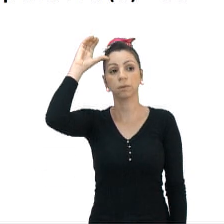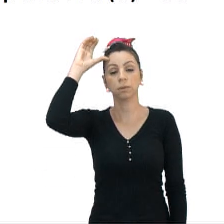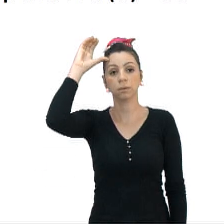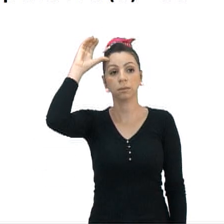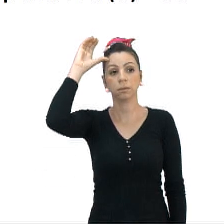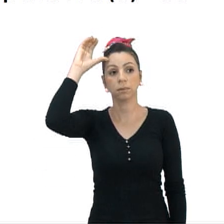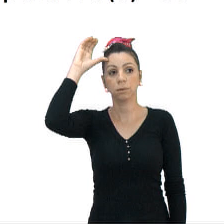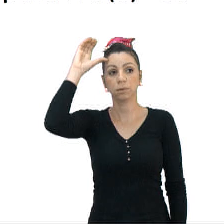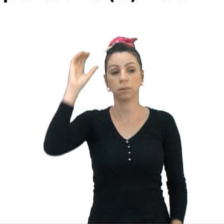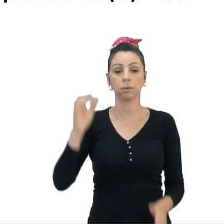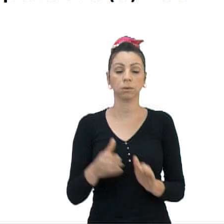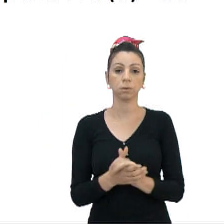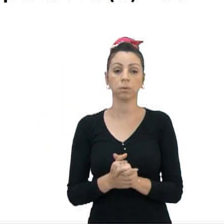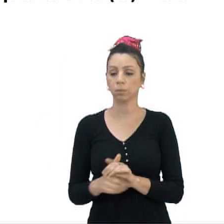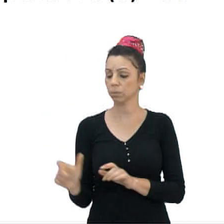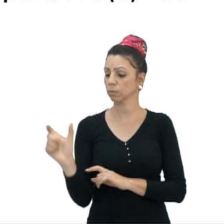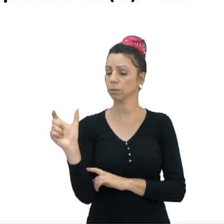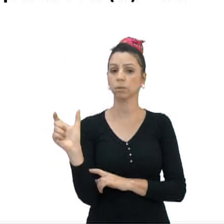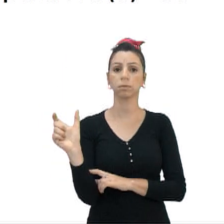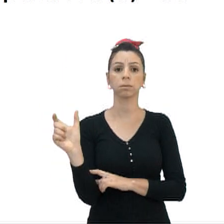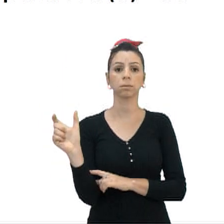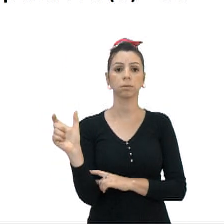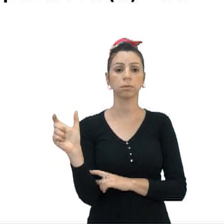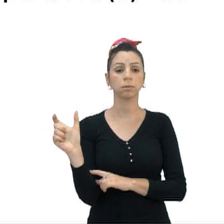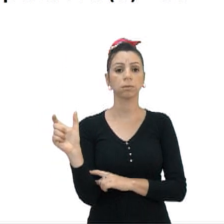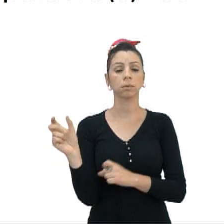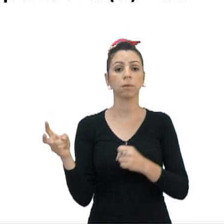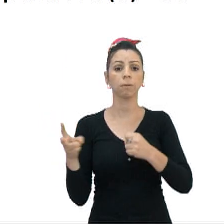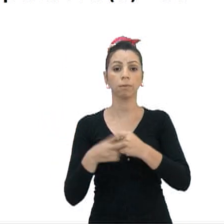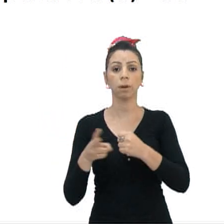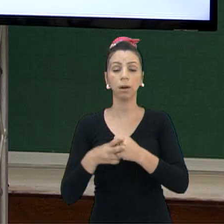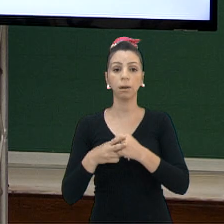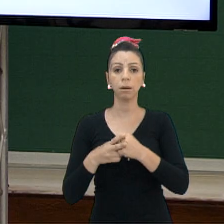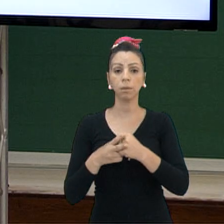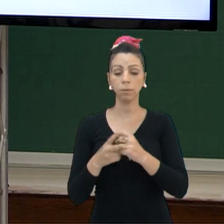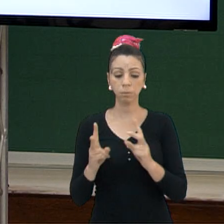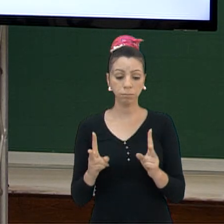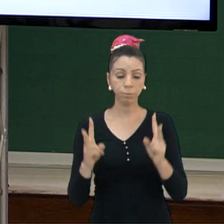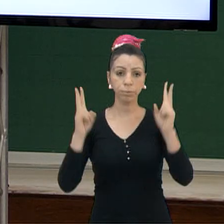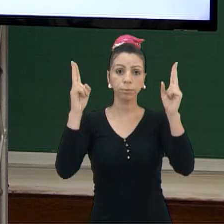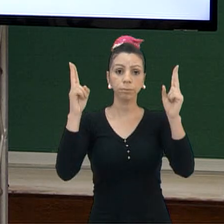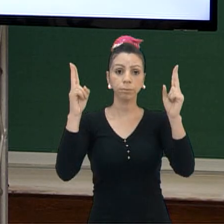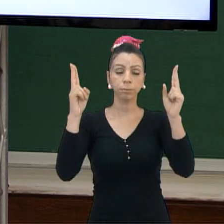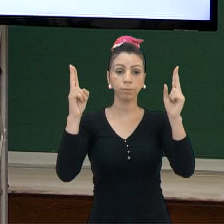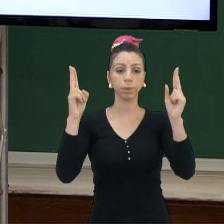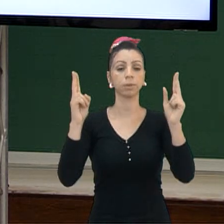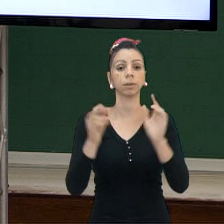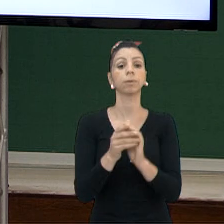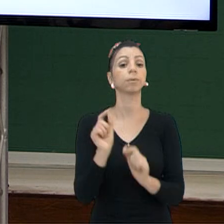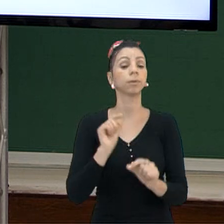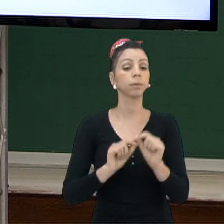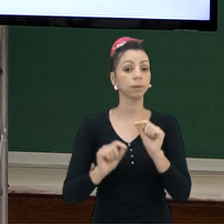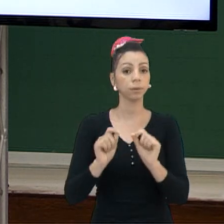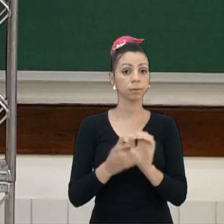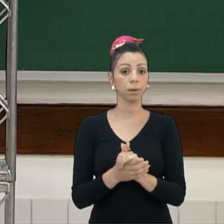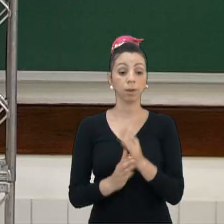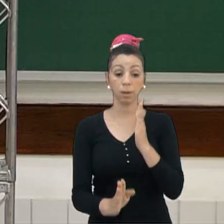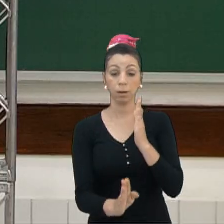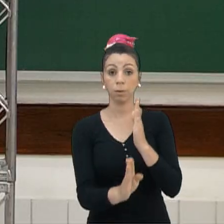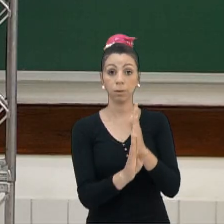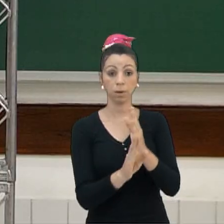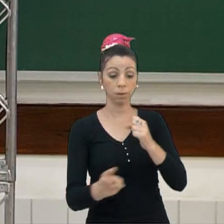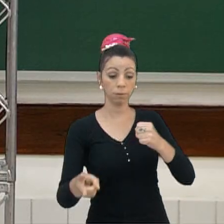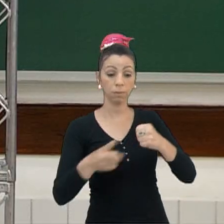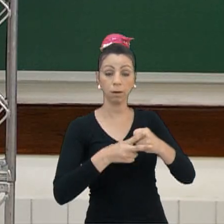a quais palavras os verbos do trecho se referem? Uma primeira coisa que você tem que fazer é encontrar